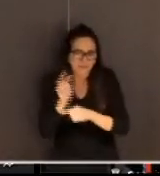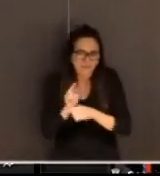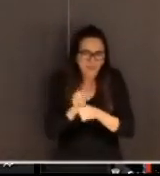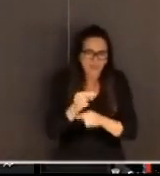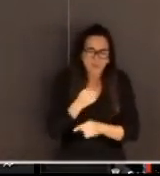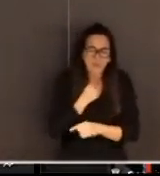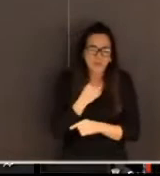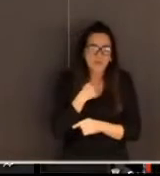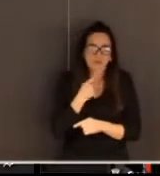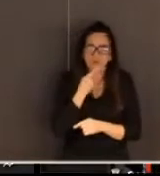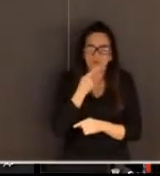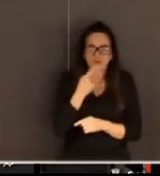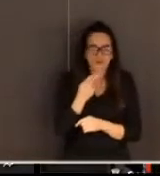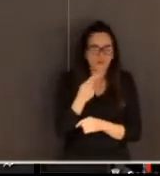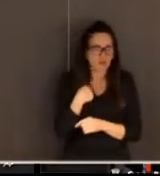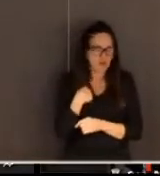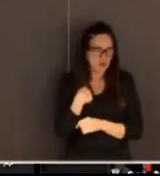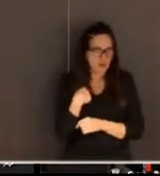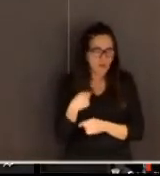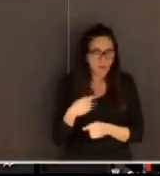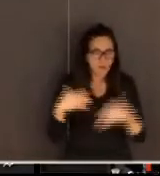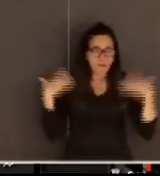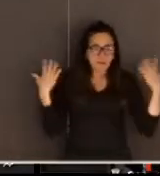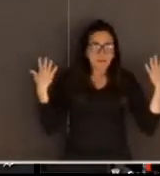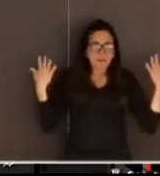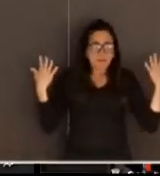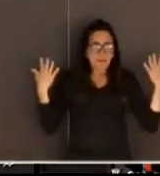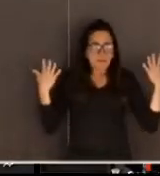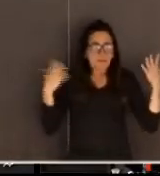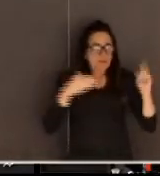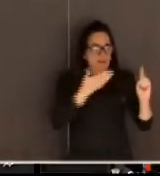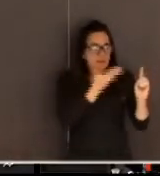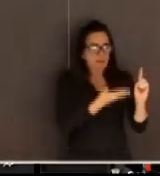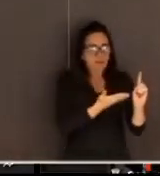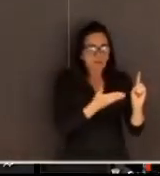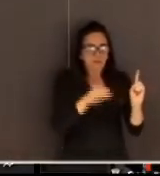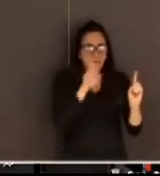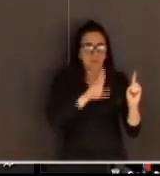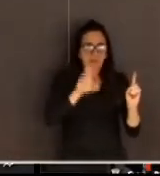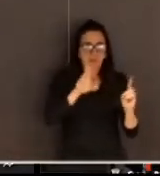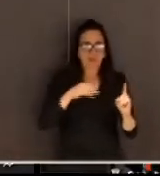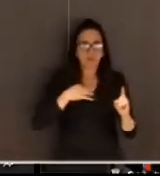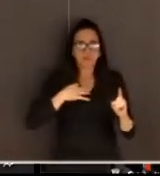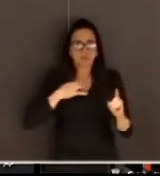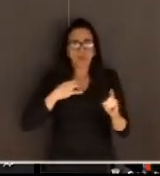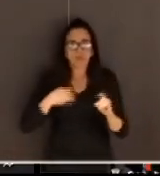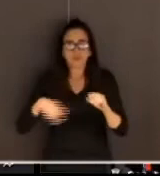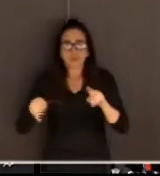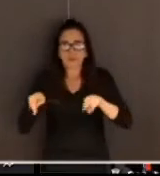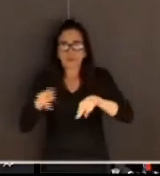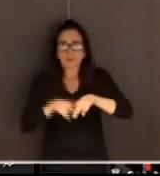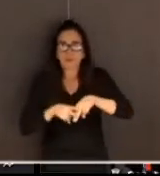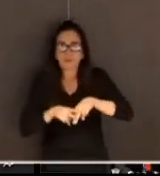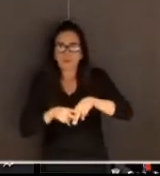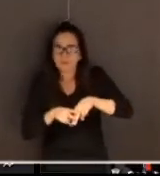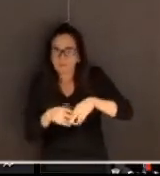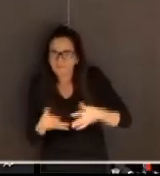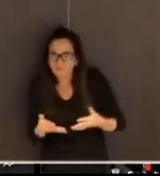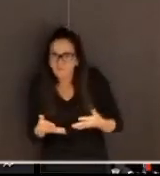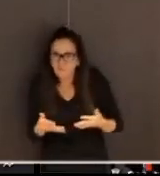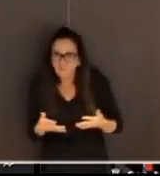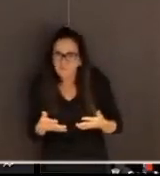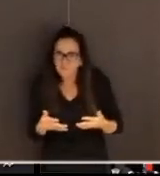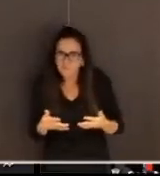surpreendida por essas roupas utilizadas. Se ela não pleiteou a utilização das roupas